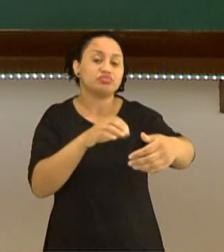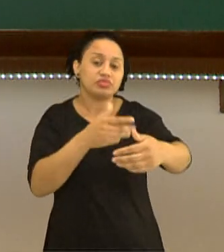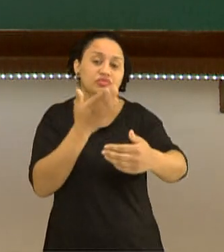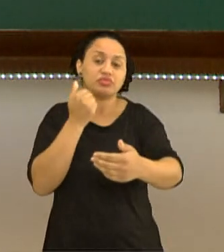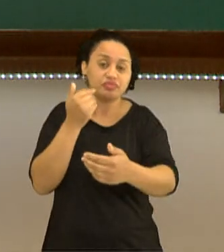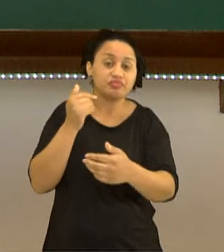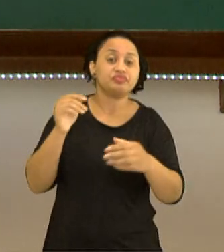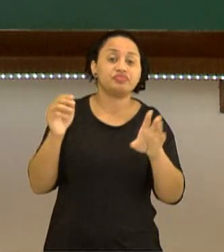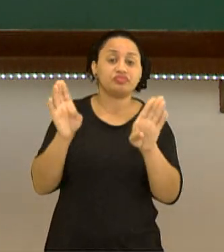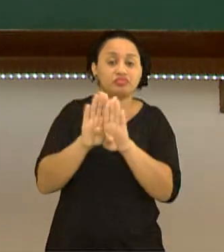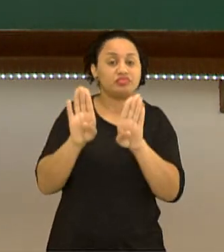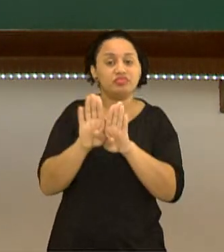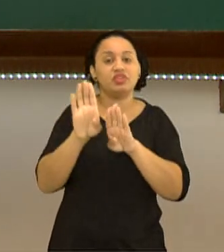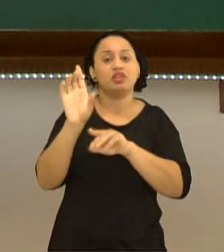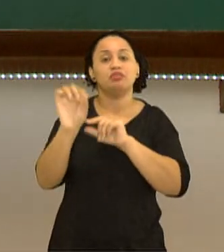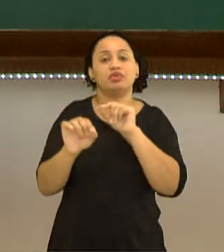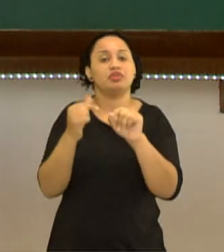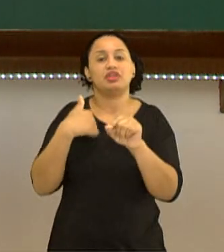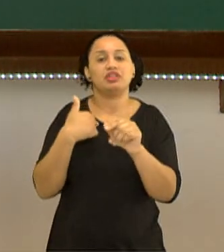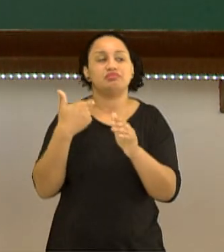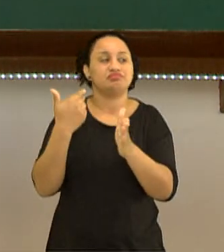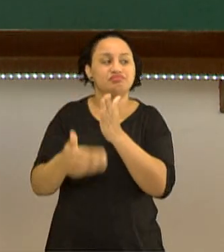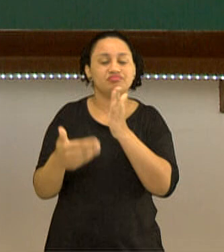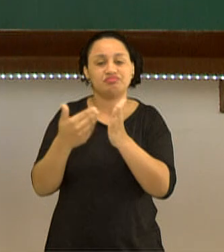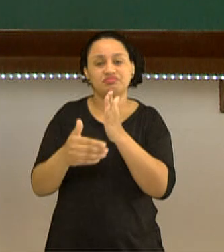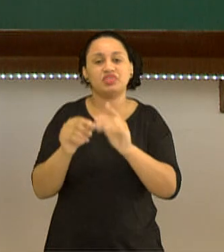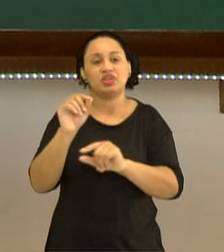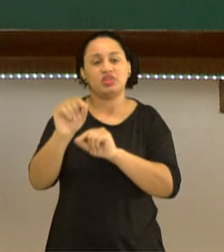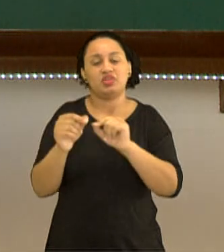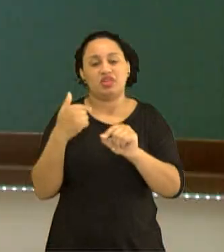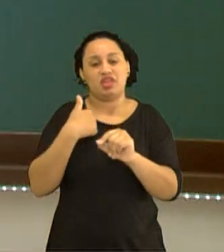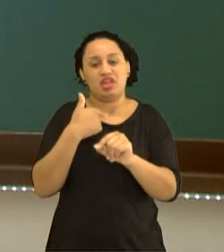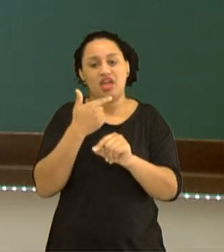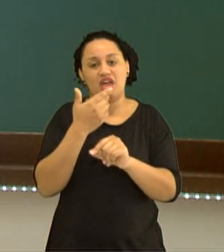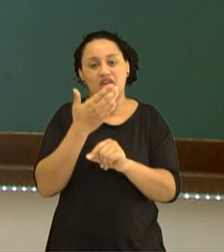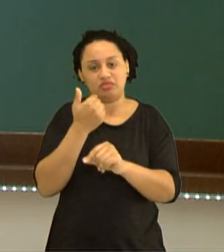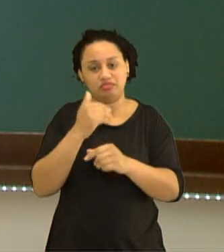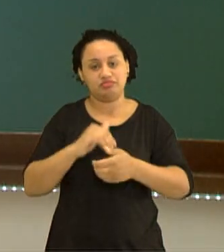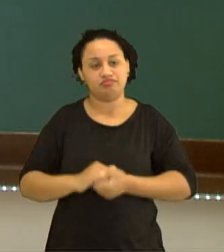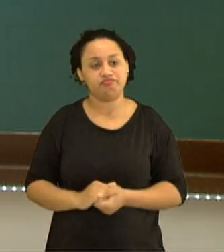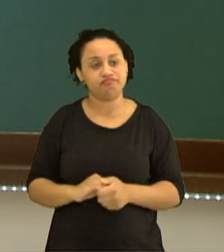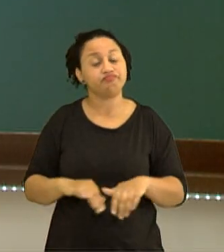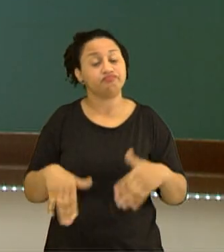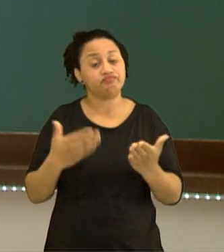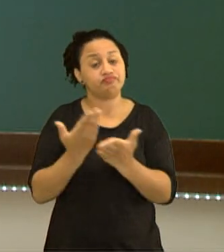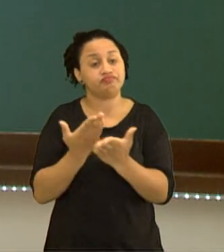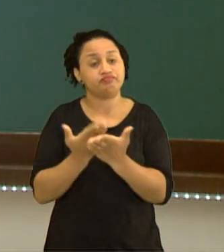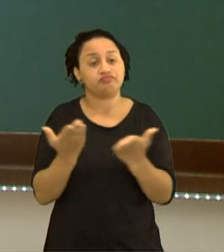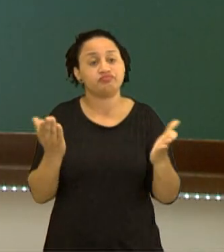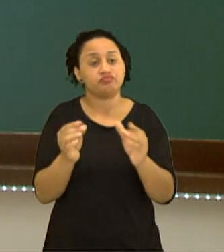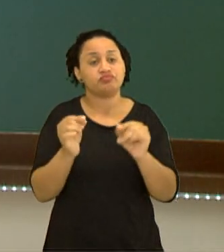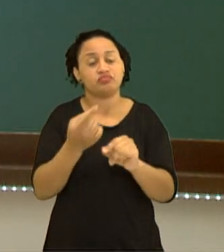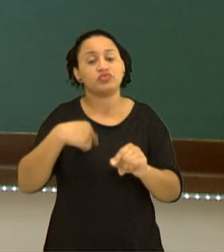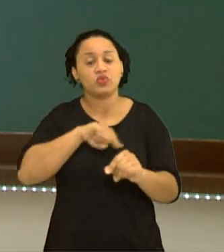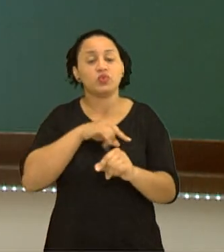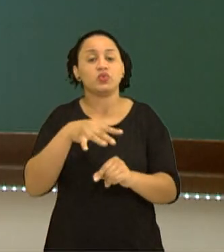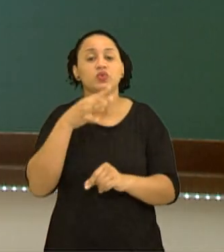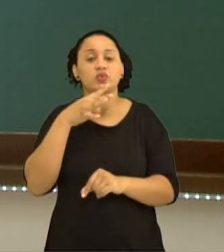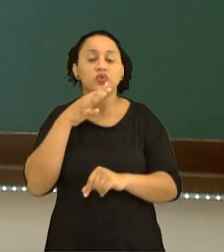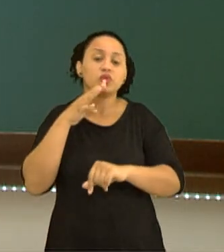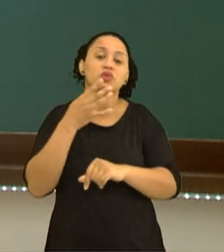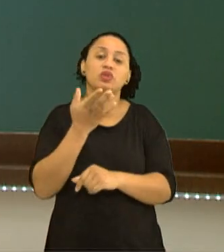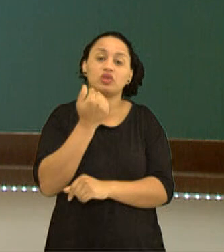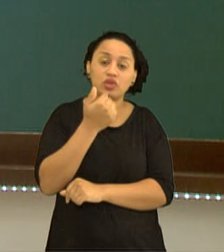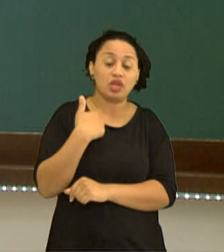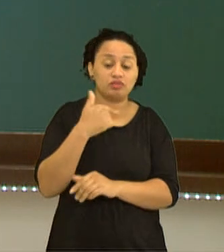ainda não desperdiçarmos a comida. Bom, nesta aula nós conhecemos os alimentos que